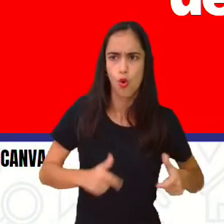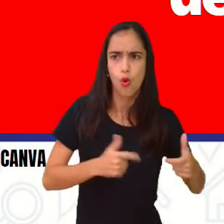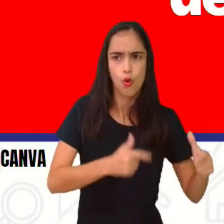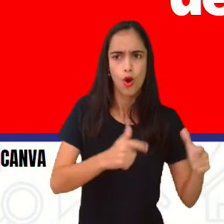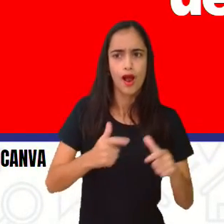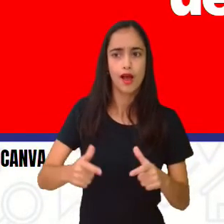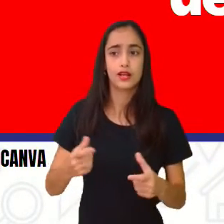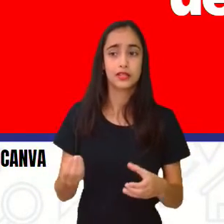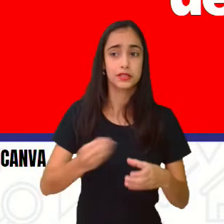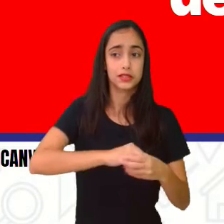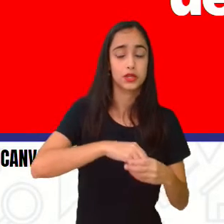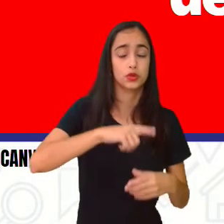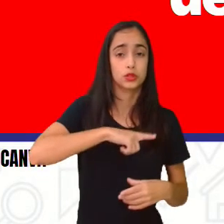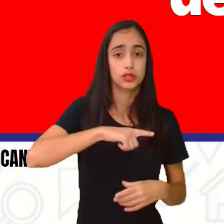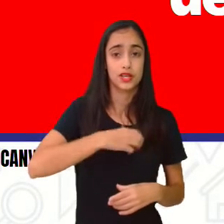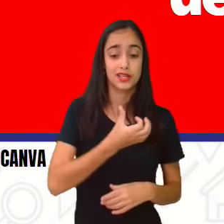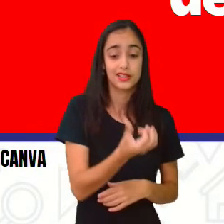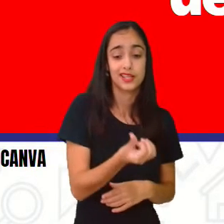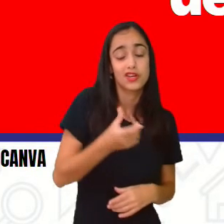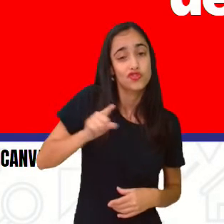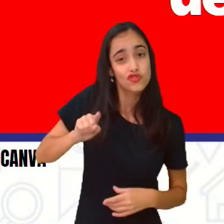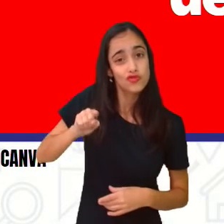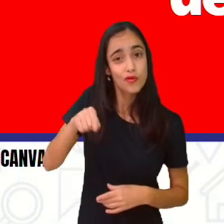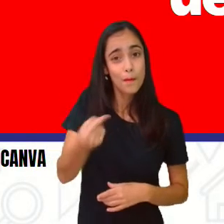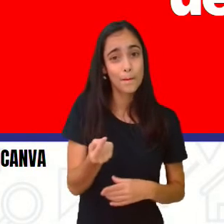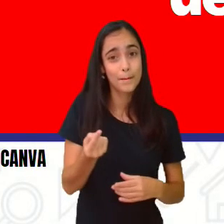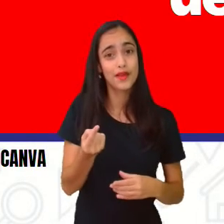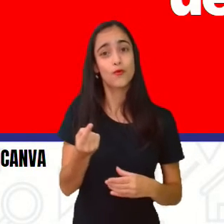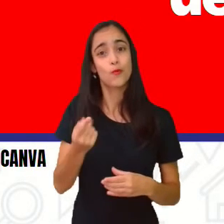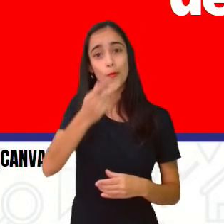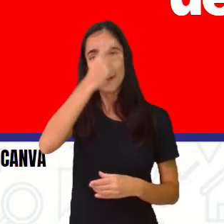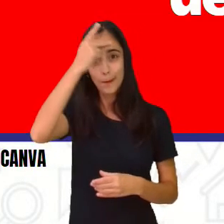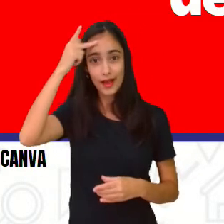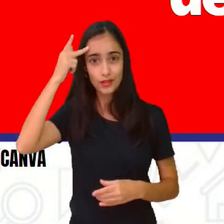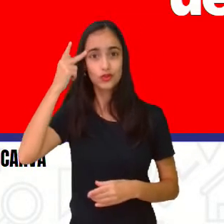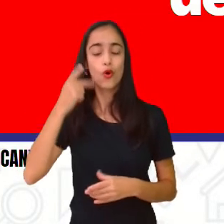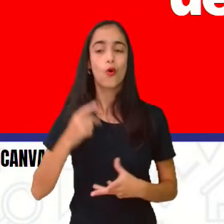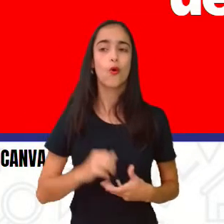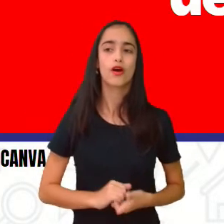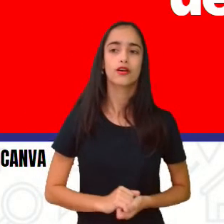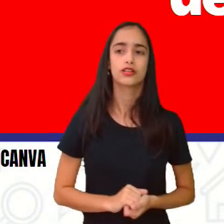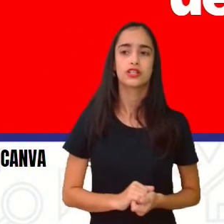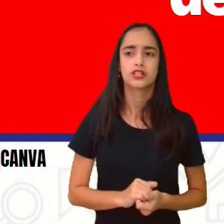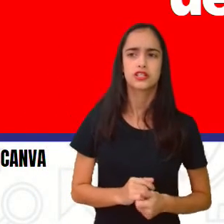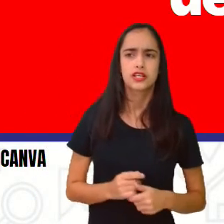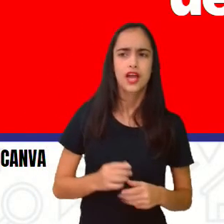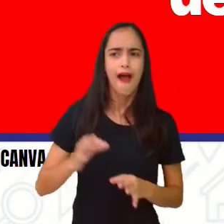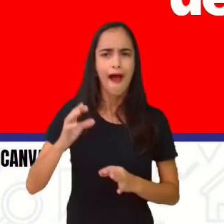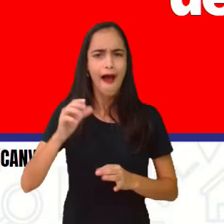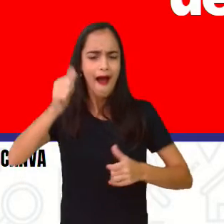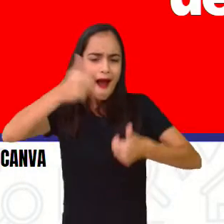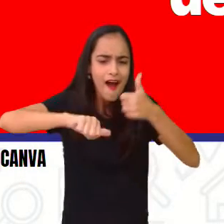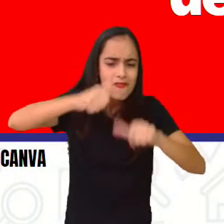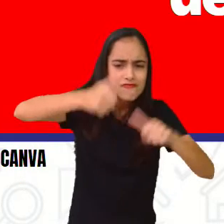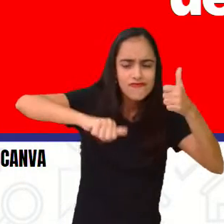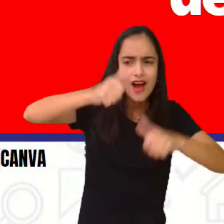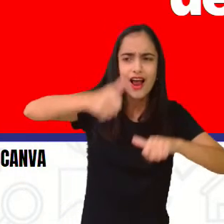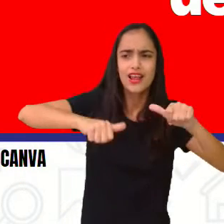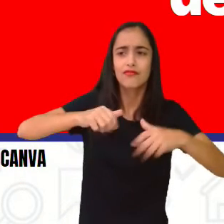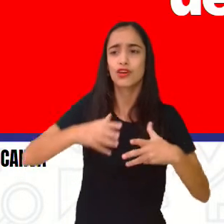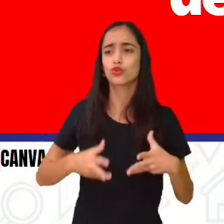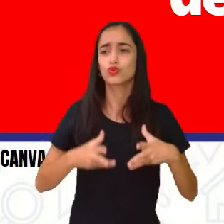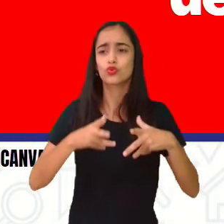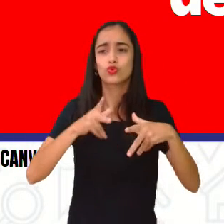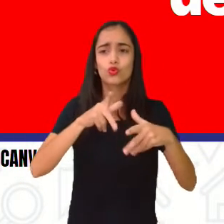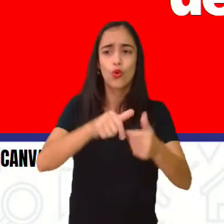6.000 cidadãos para julgar toda espécie de situação. Então era um tribunal com uma grande quantidade